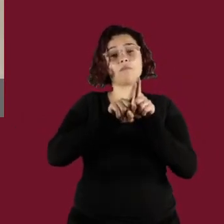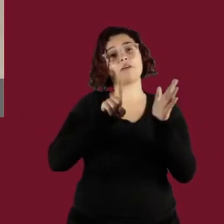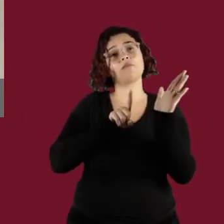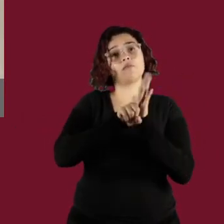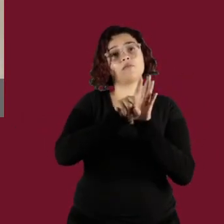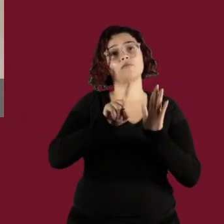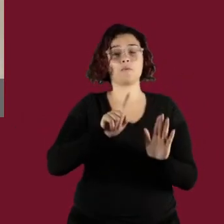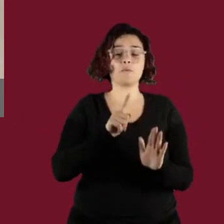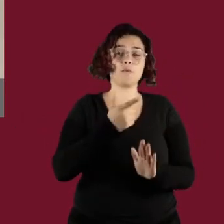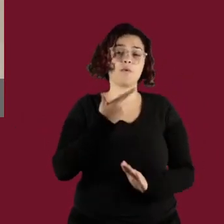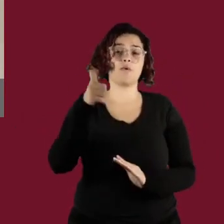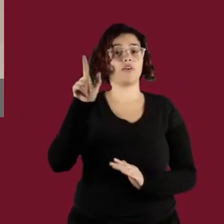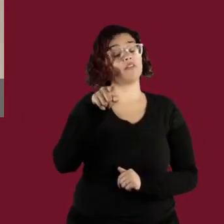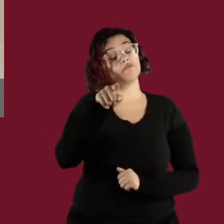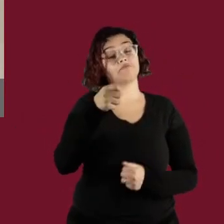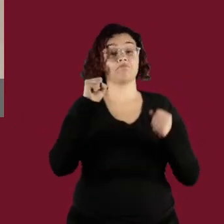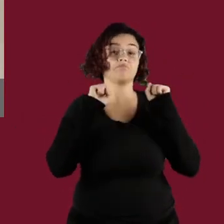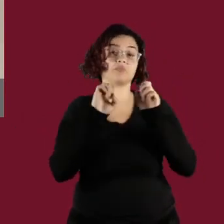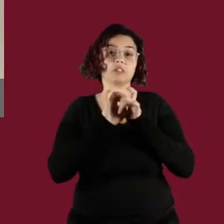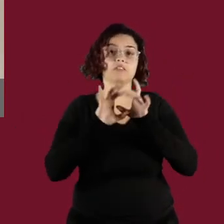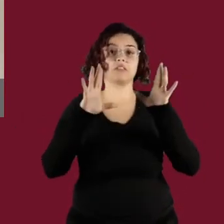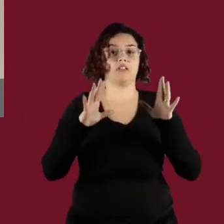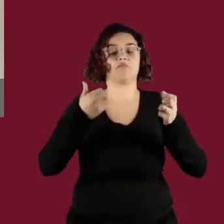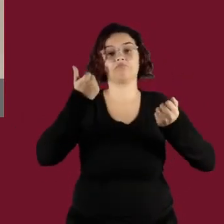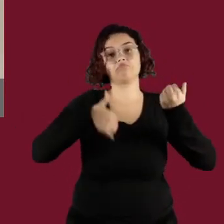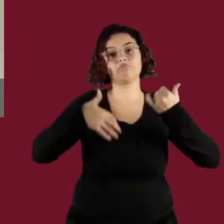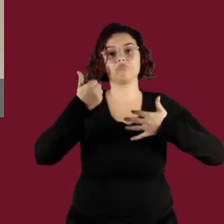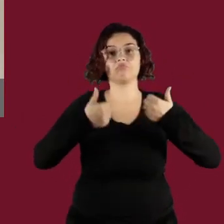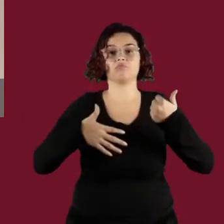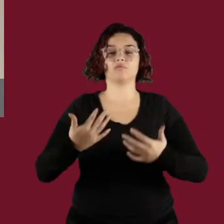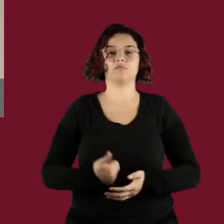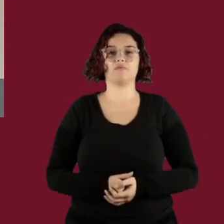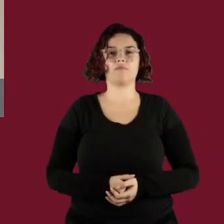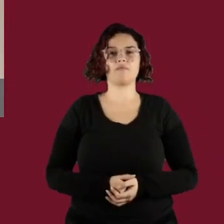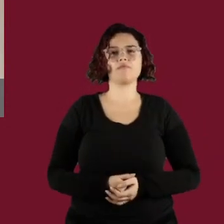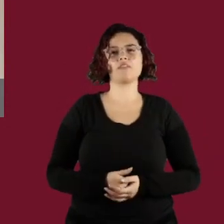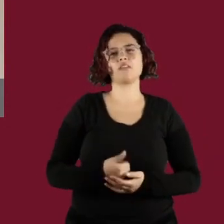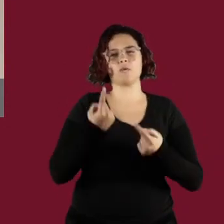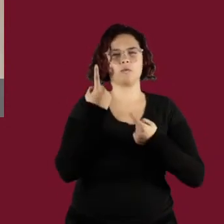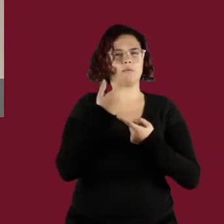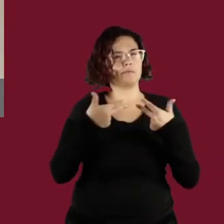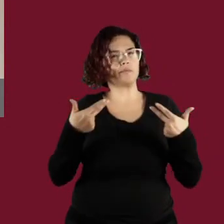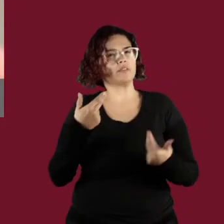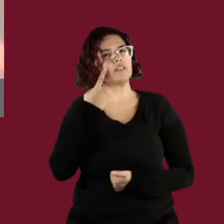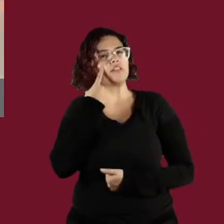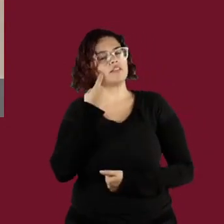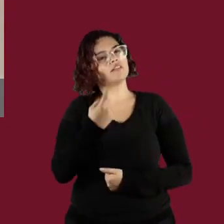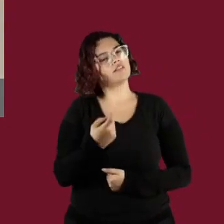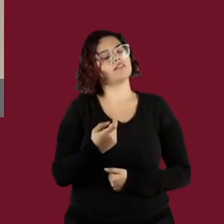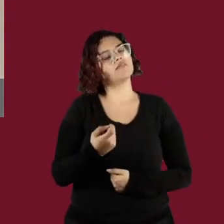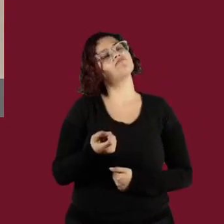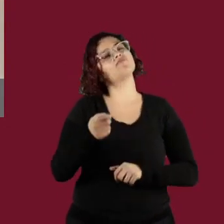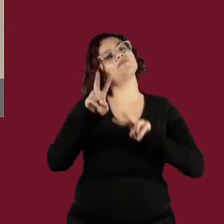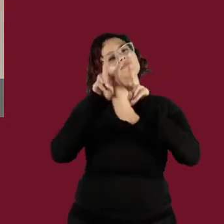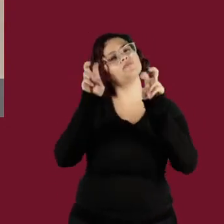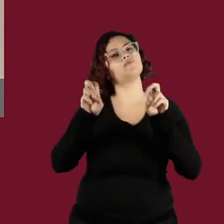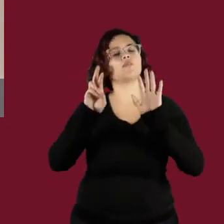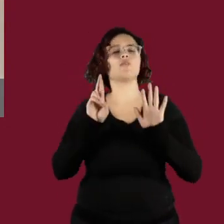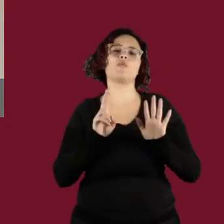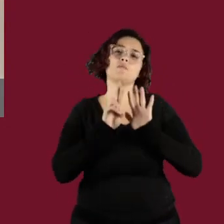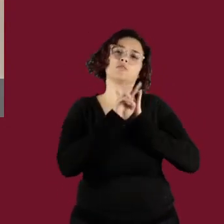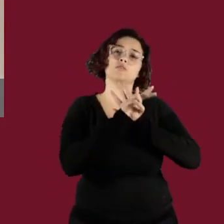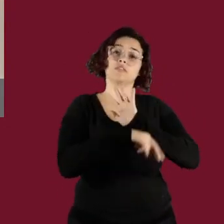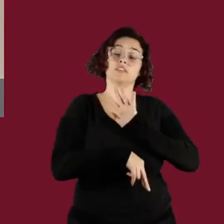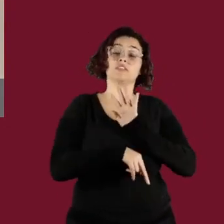vocês ficam à vontade para comentar. É uma coisa muito interessante. Eu gostaria de saber, considerando a diversidade de